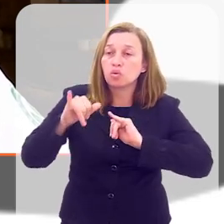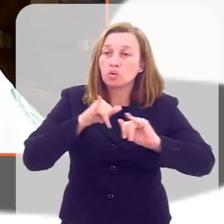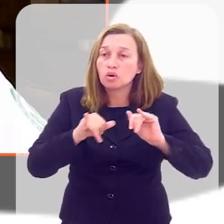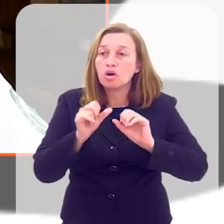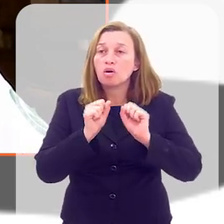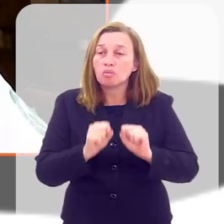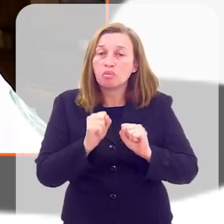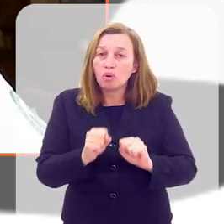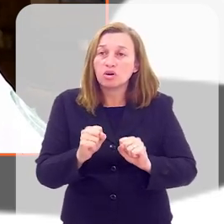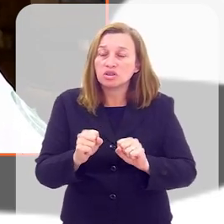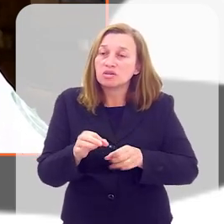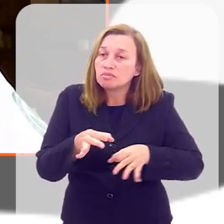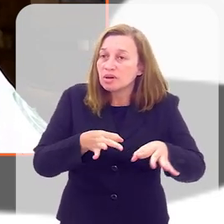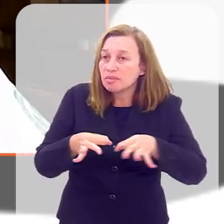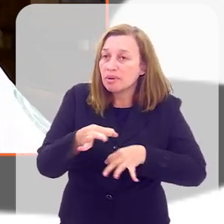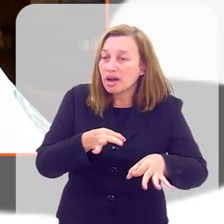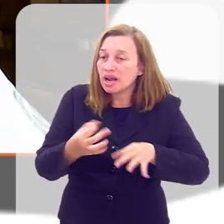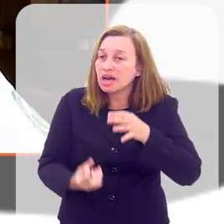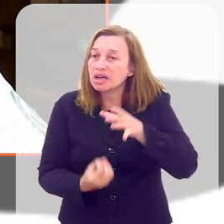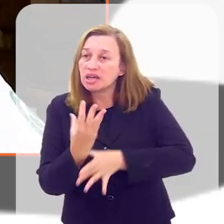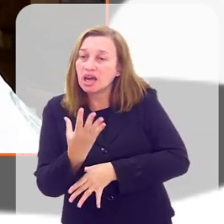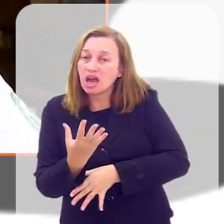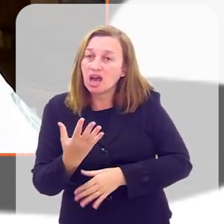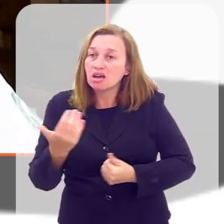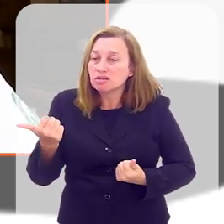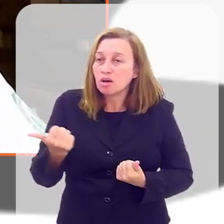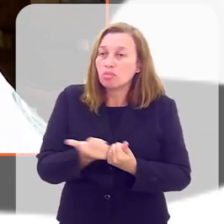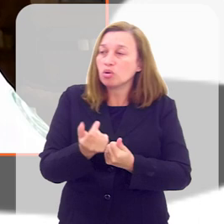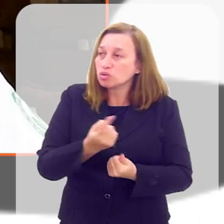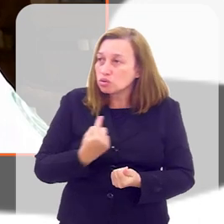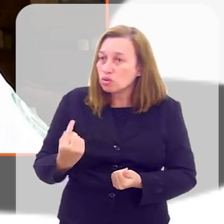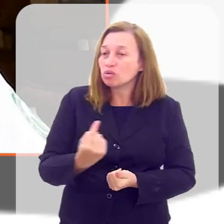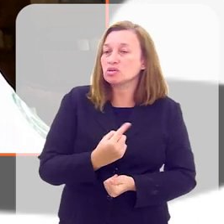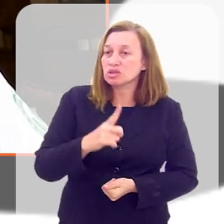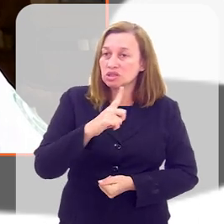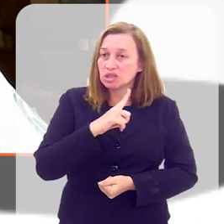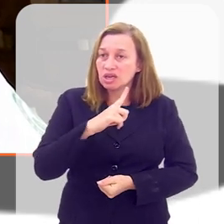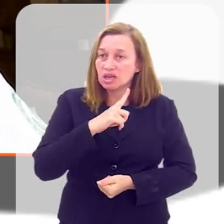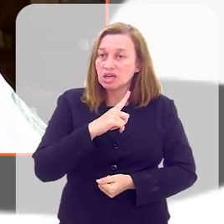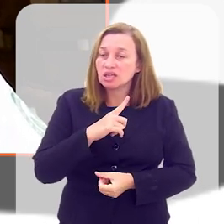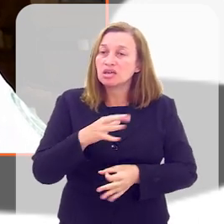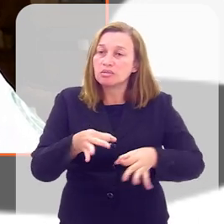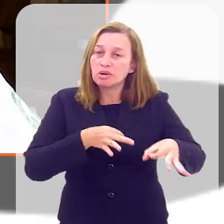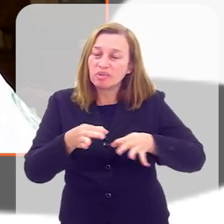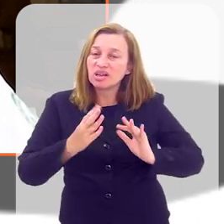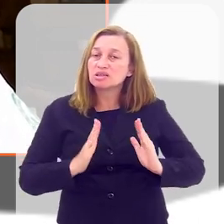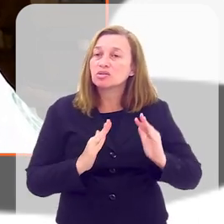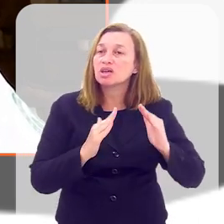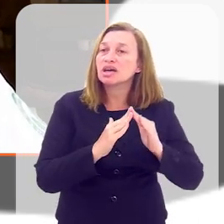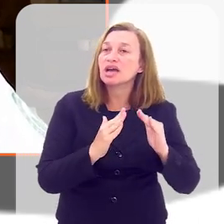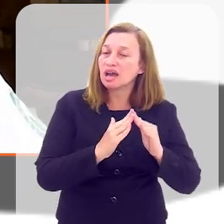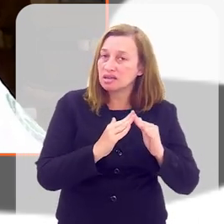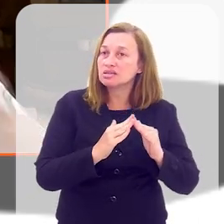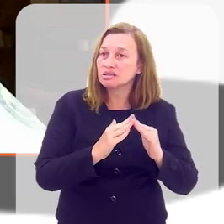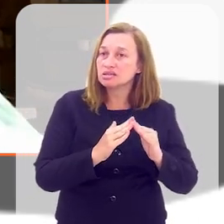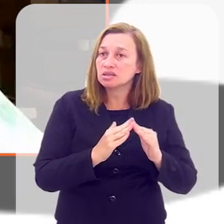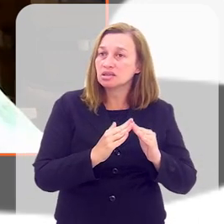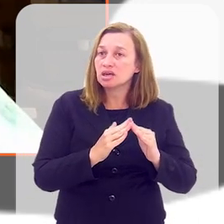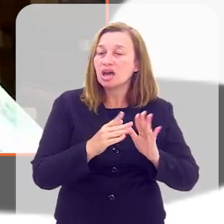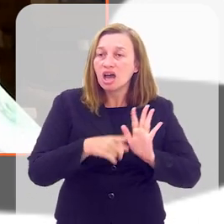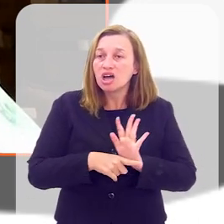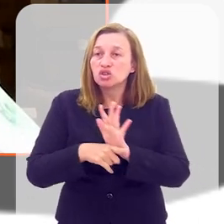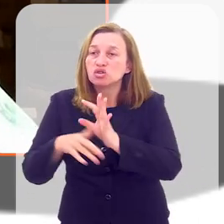tem todas as informações a gente pode fazer os projetos ontem conosco que a gente faz os projetos inclusive presidenciais